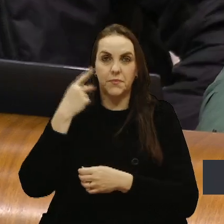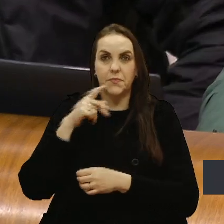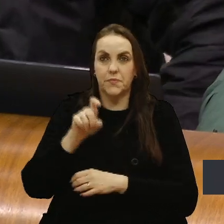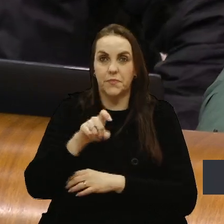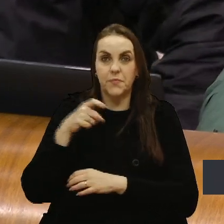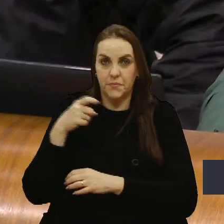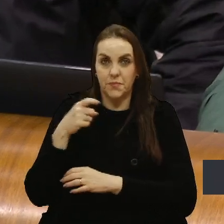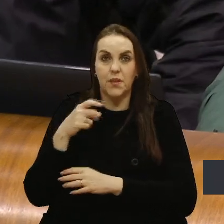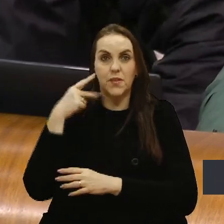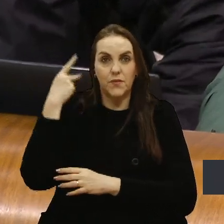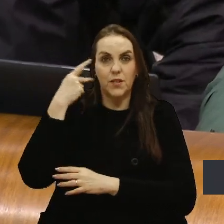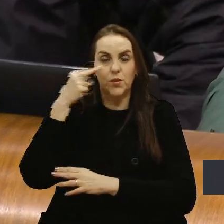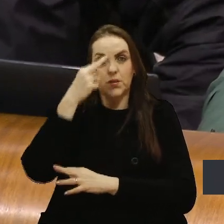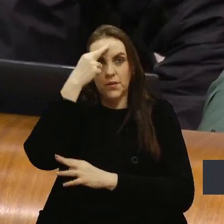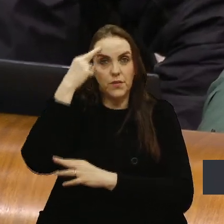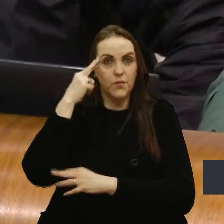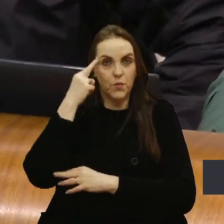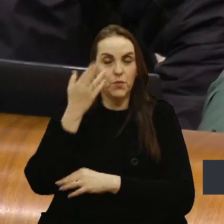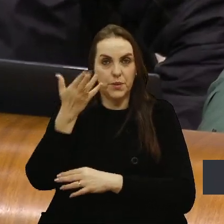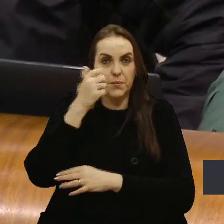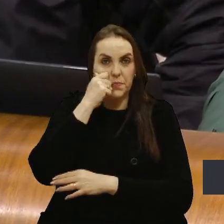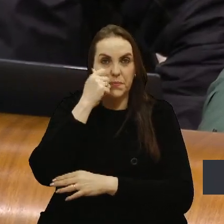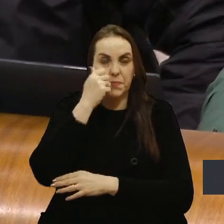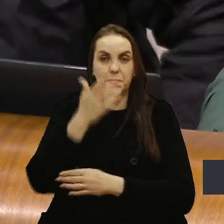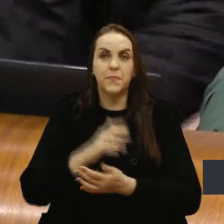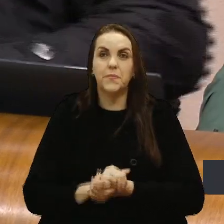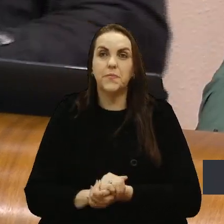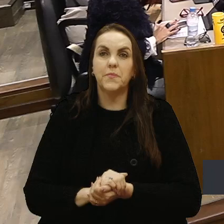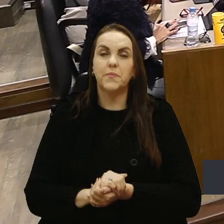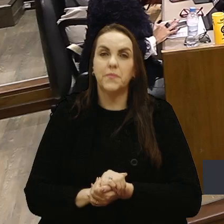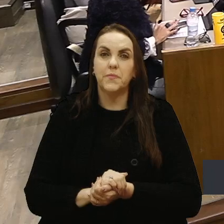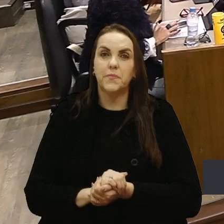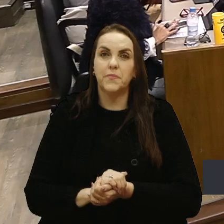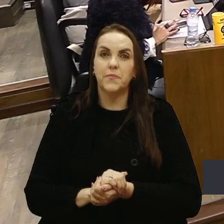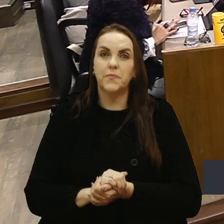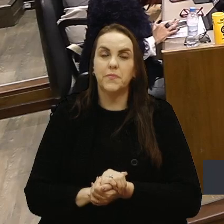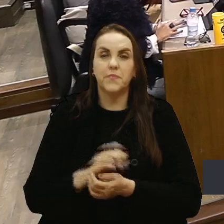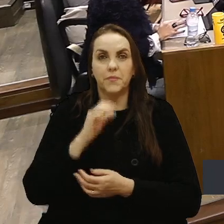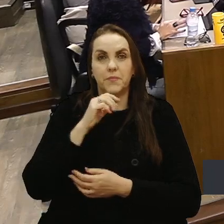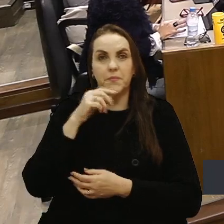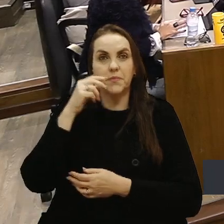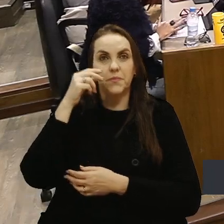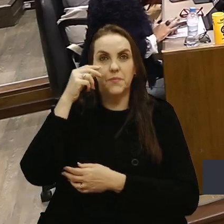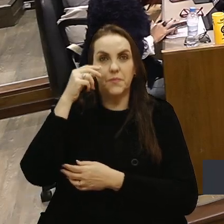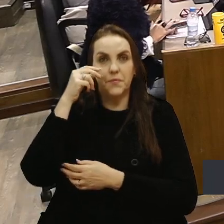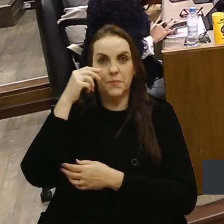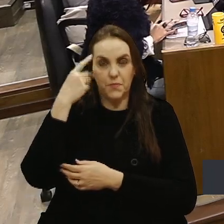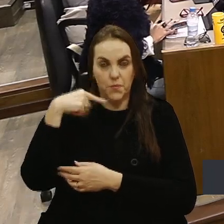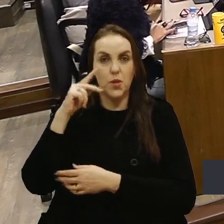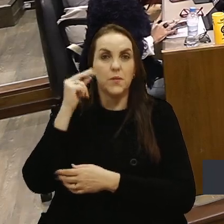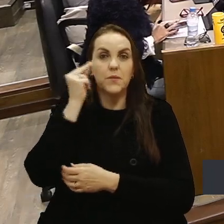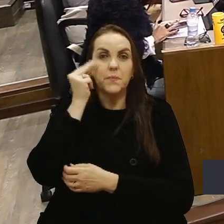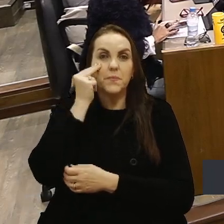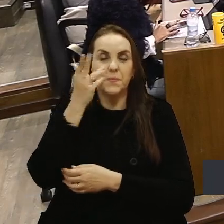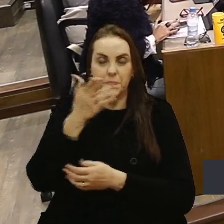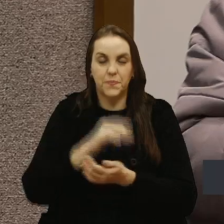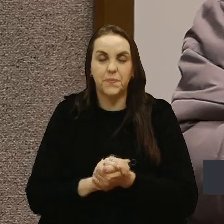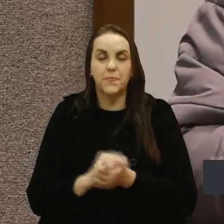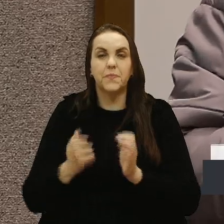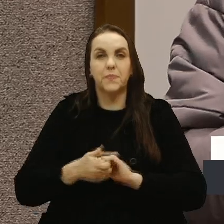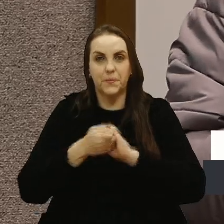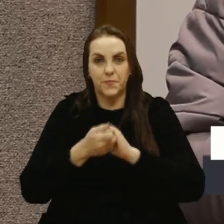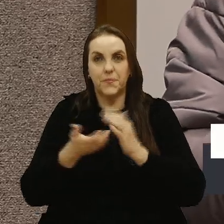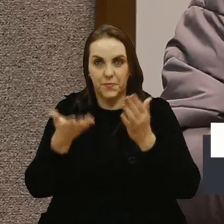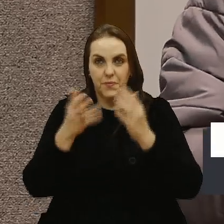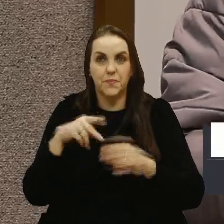da Saúde, Rafael Bueno. Próximo inscrito, vereador Cláudio Libardi. Meus cumprimentos, presidente, ao senhor, aos demais vereadores dessa